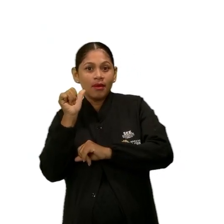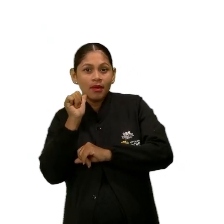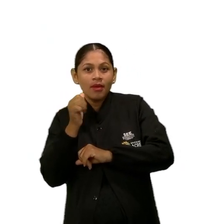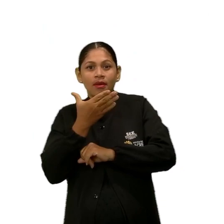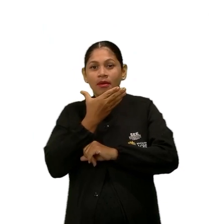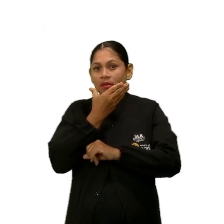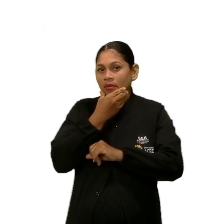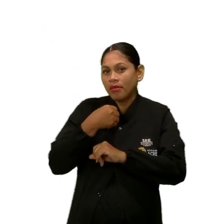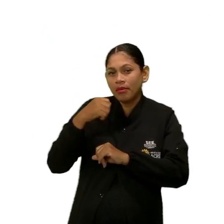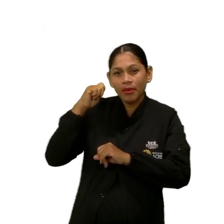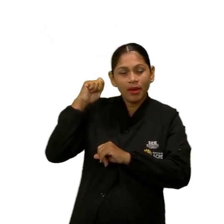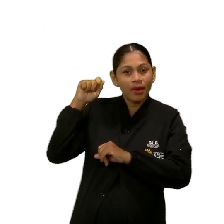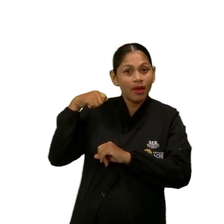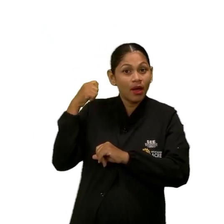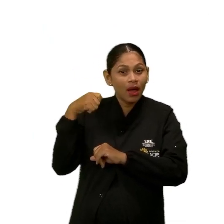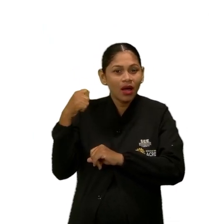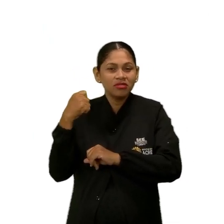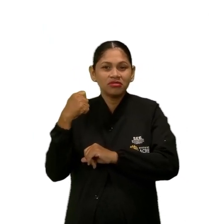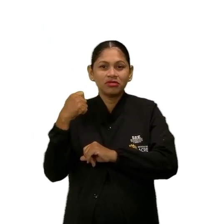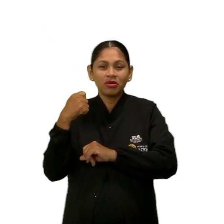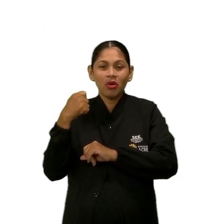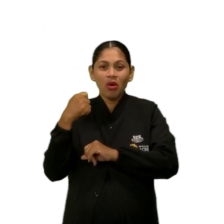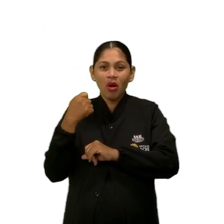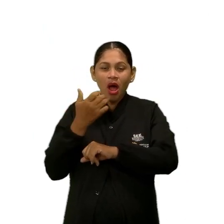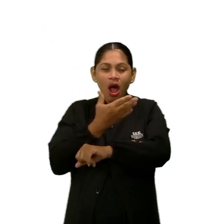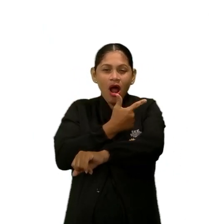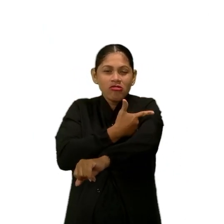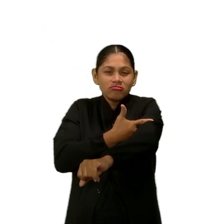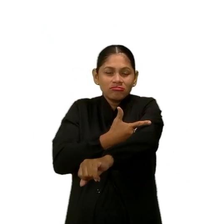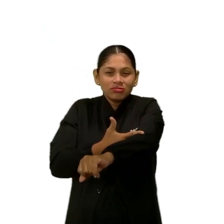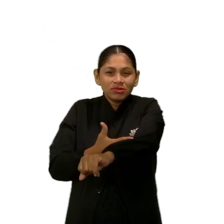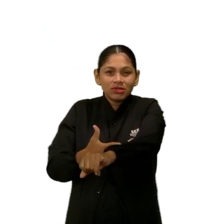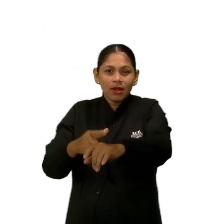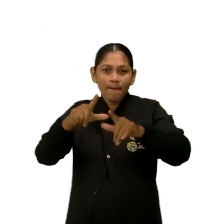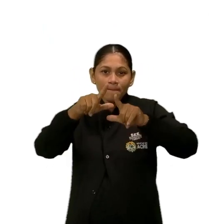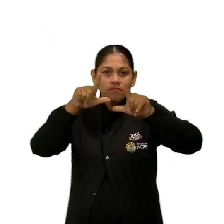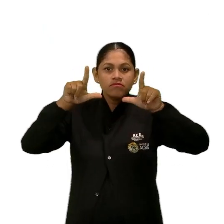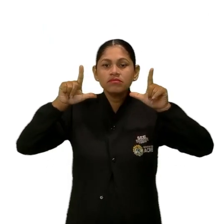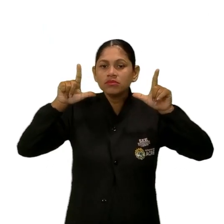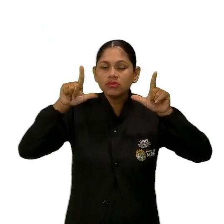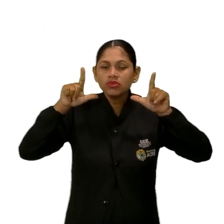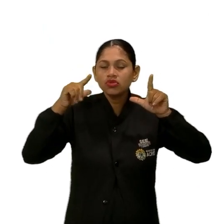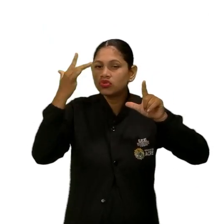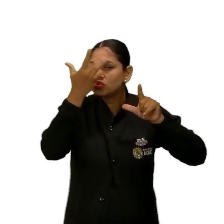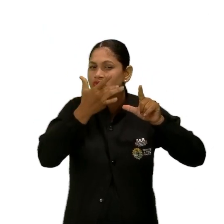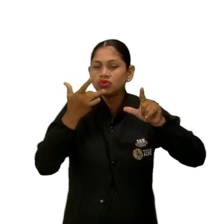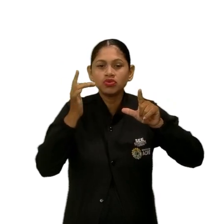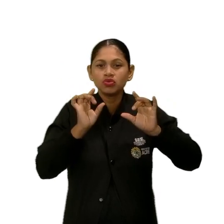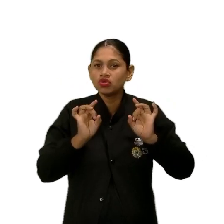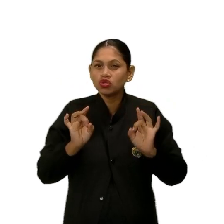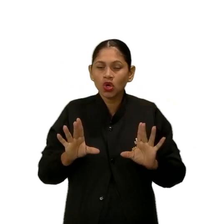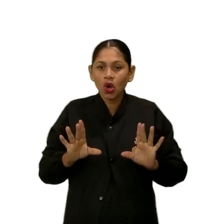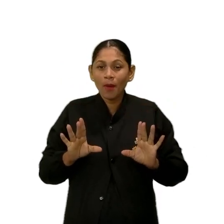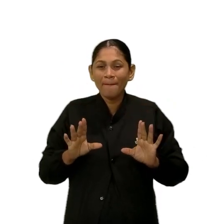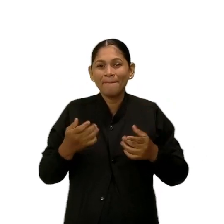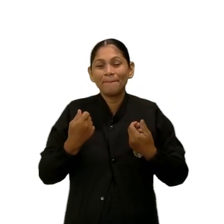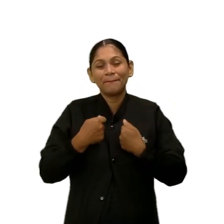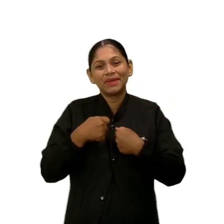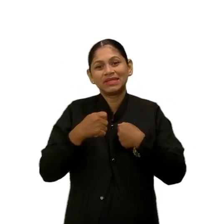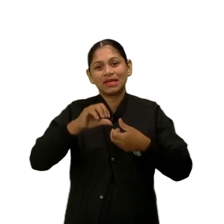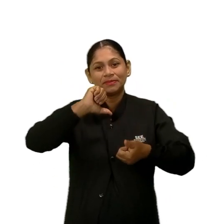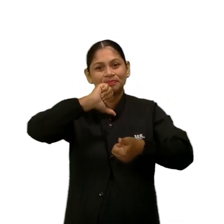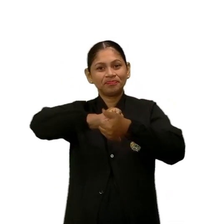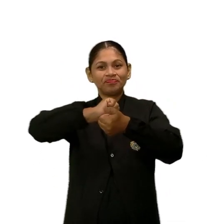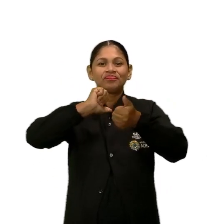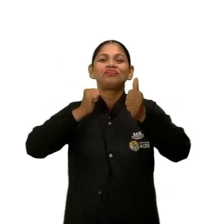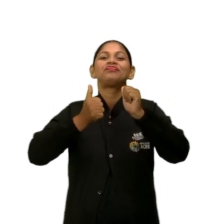acostumados a mostrar apenas o seu rosto, o seu corpo, nas cenas exibidas no cinema, eles precisaram